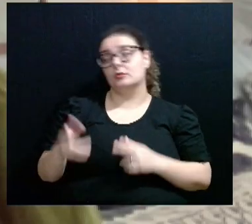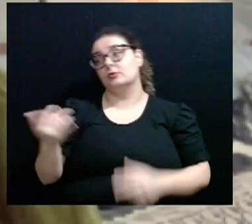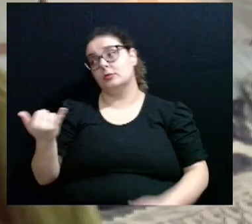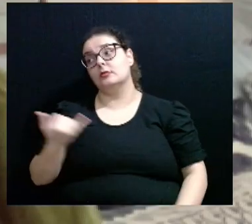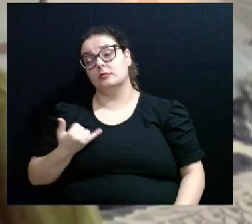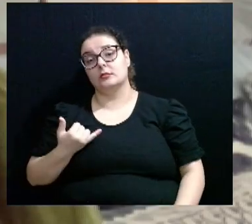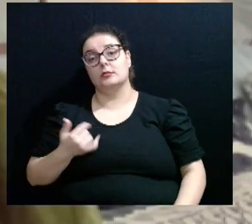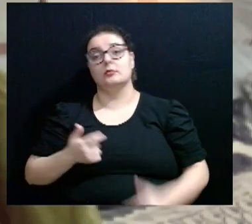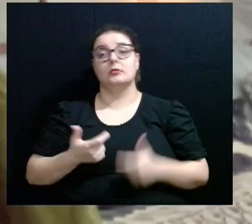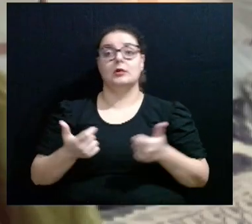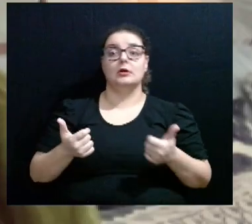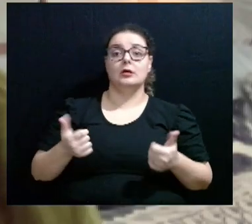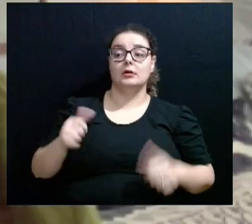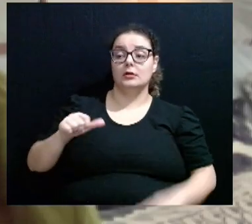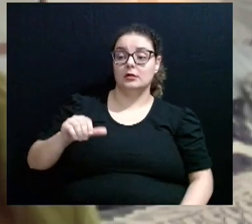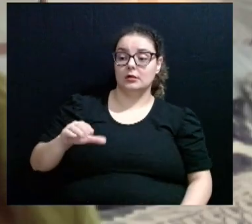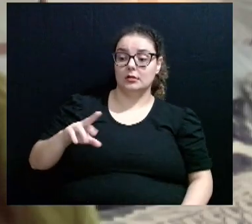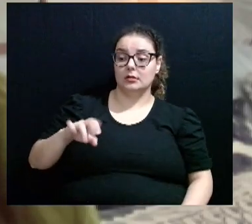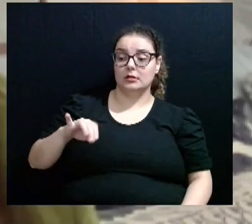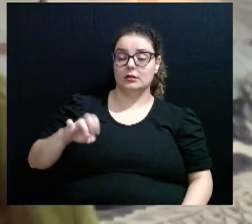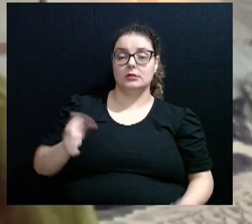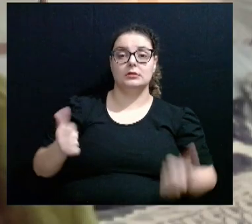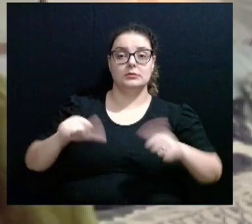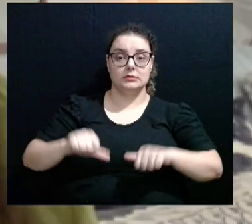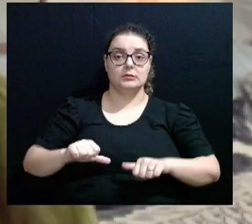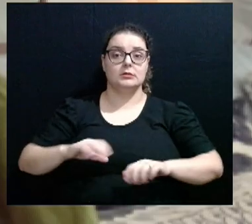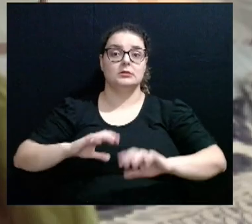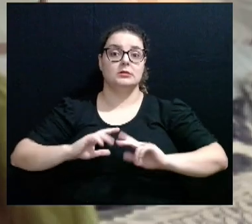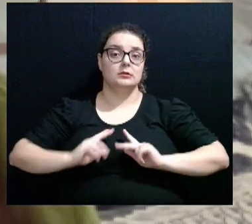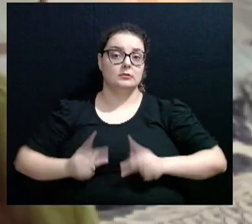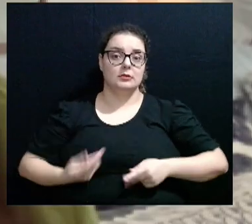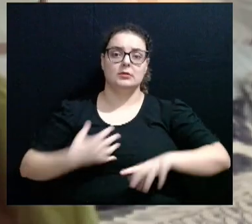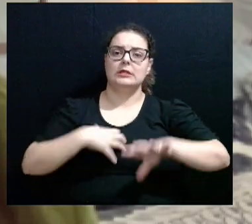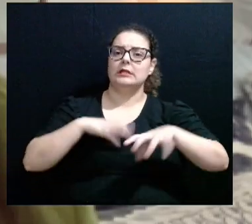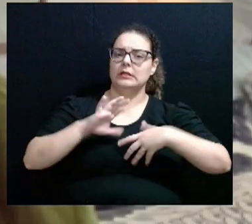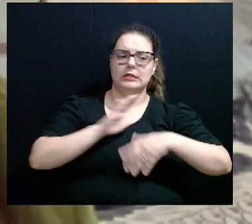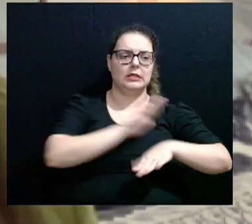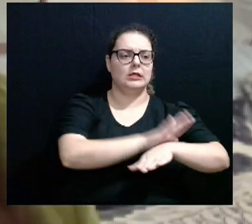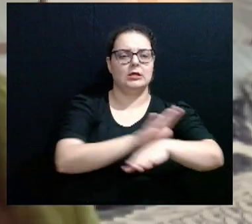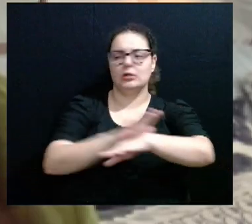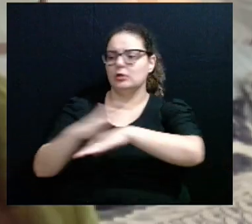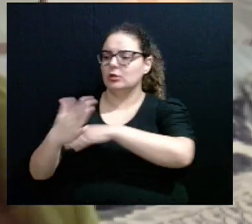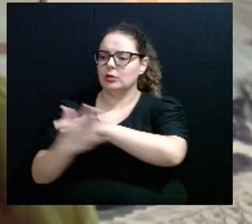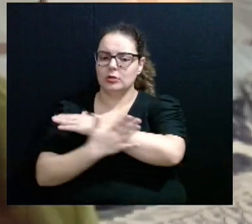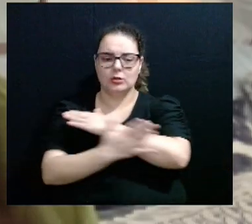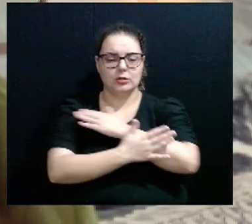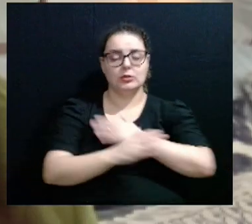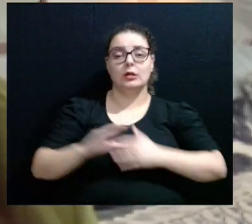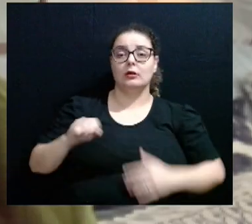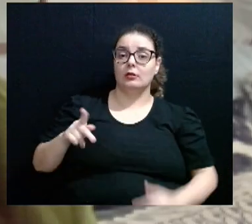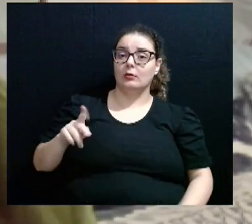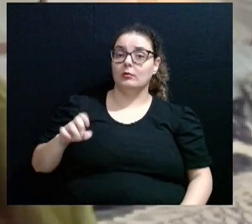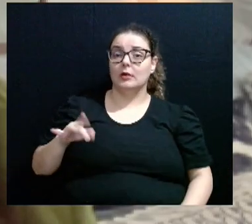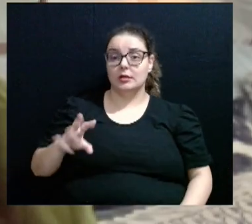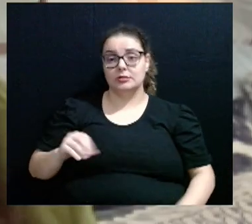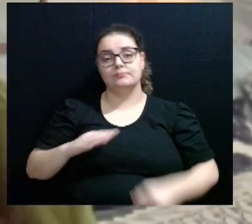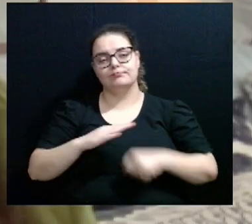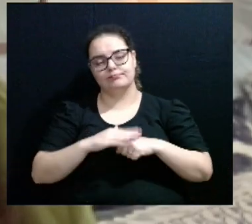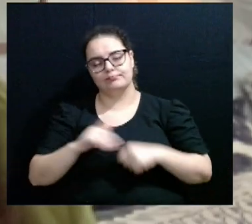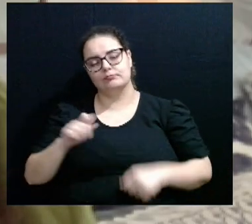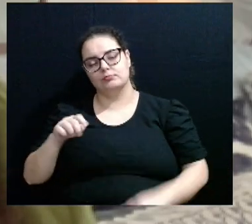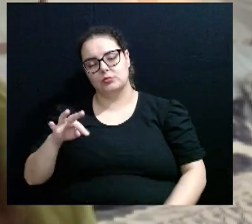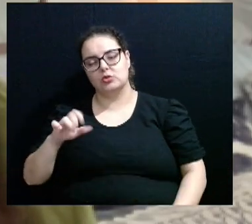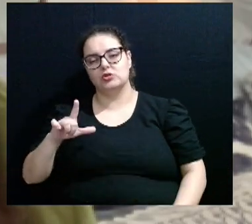crise da humanidade, da empatia, da colaboração, da compaixão, da gentileza. Acho que isso está faltando no mundo de hoje,